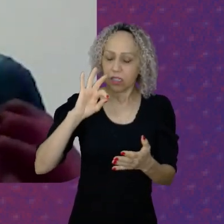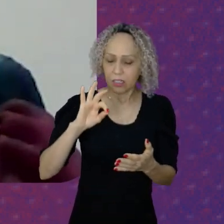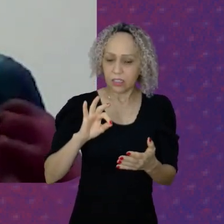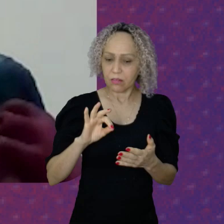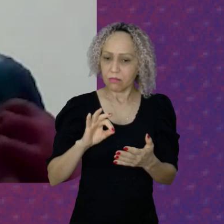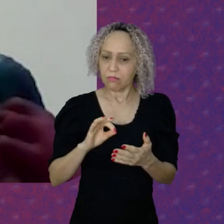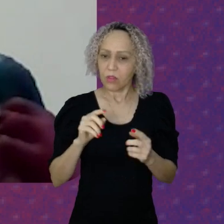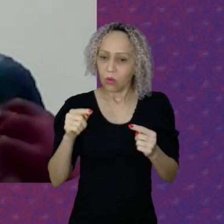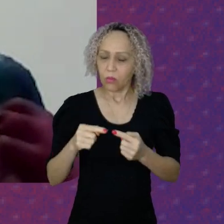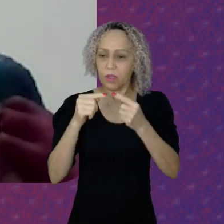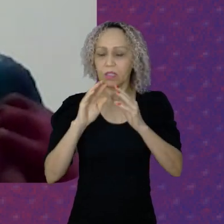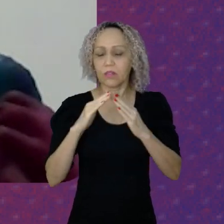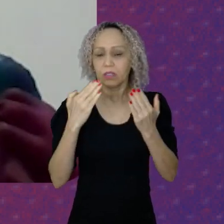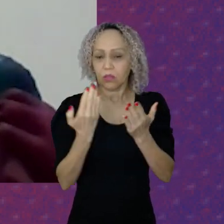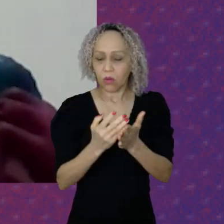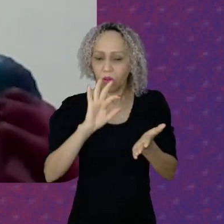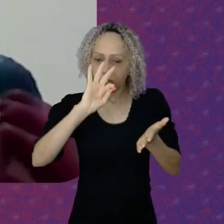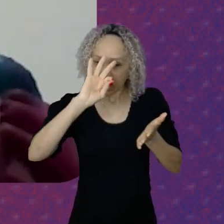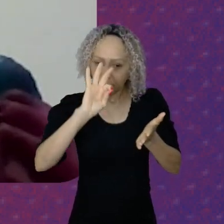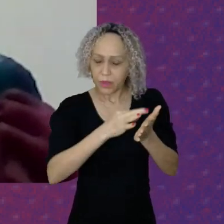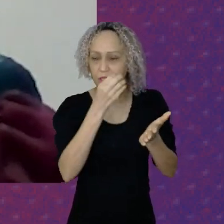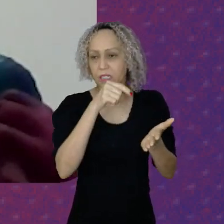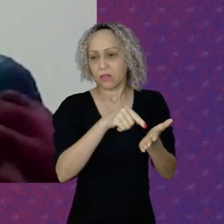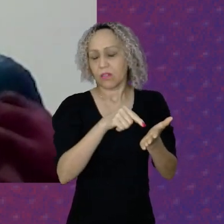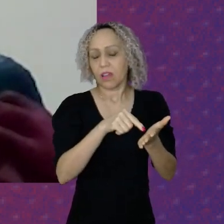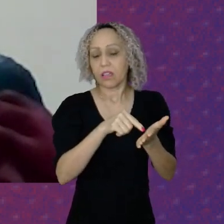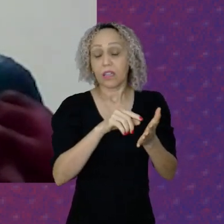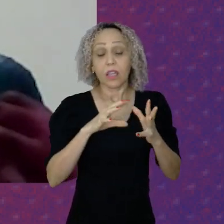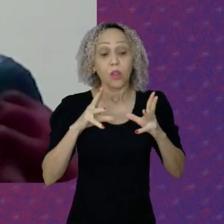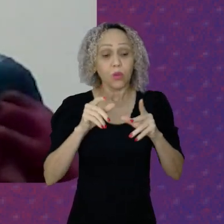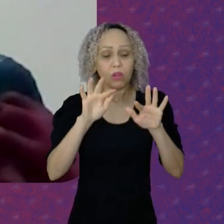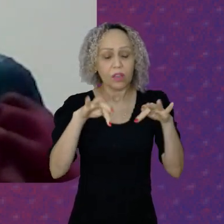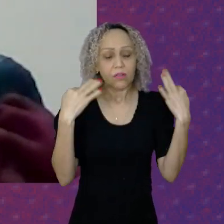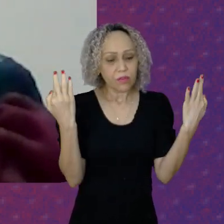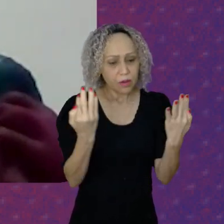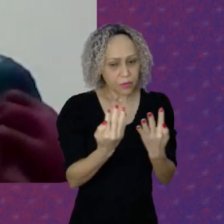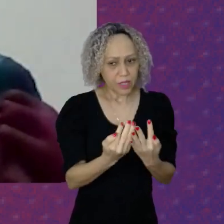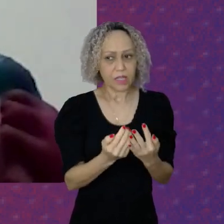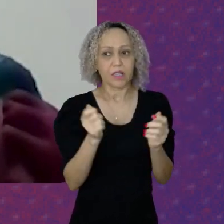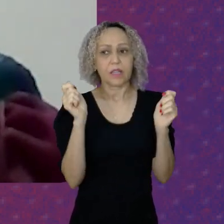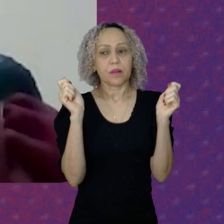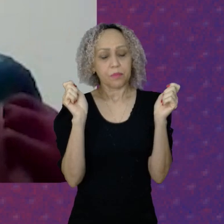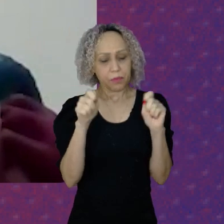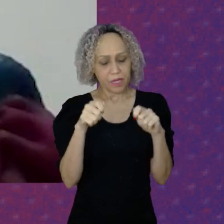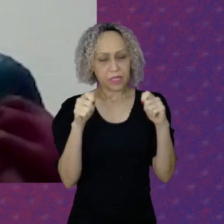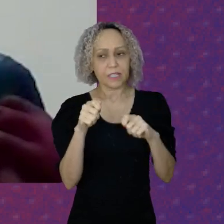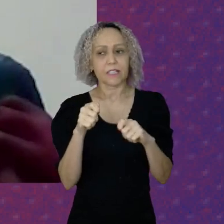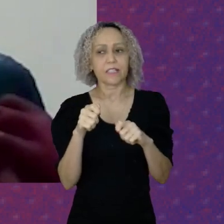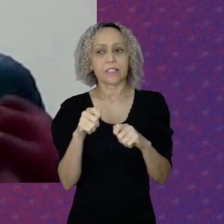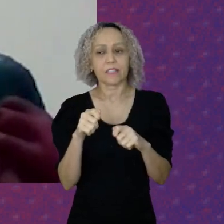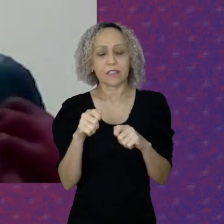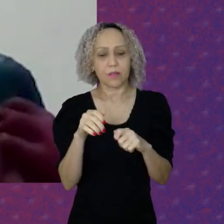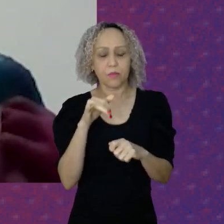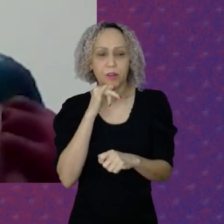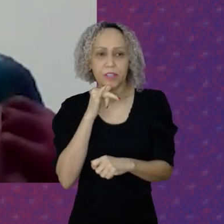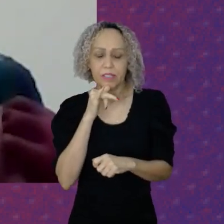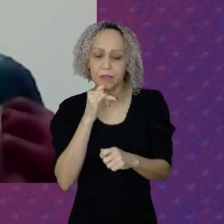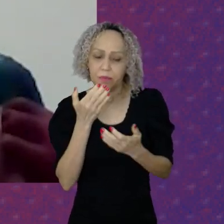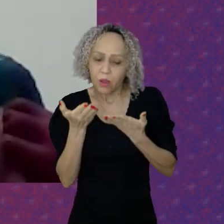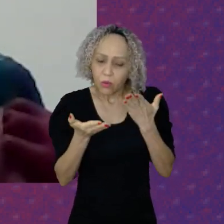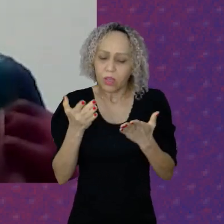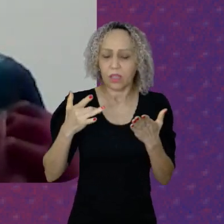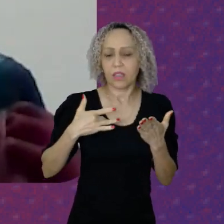frequentando regularmente a escola, e toda a família deve estar em dias com as questões relacionadas à saúde, à